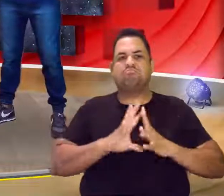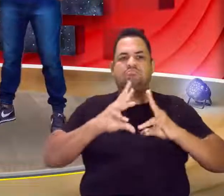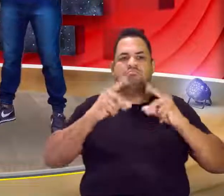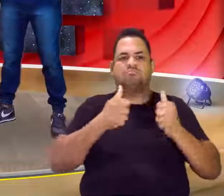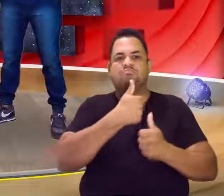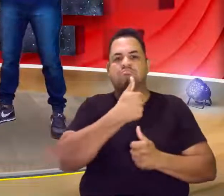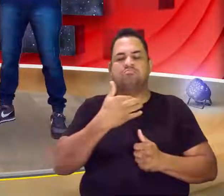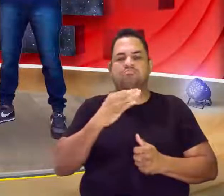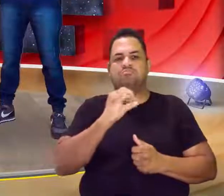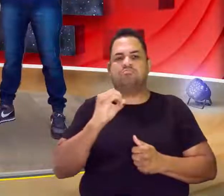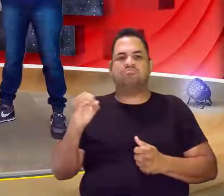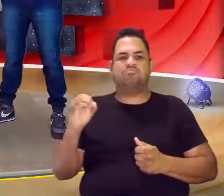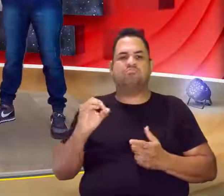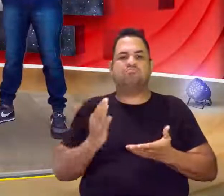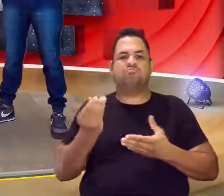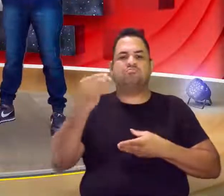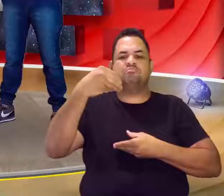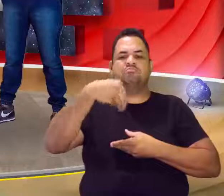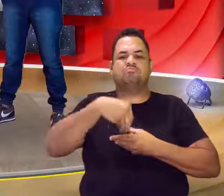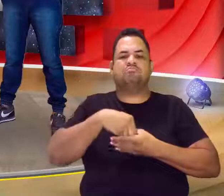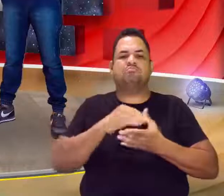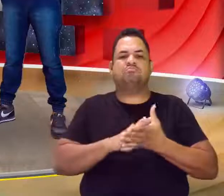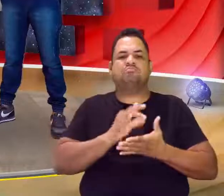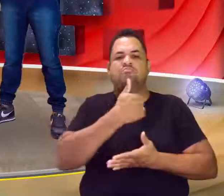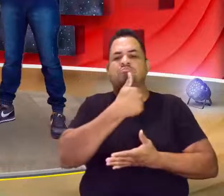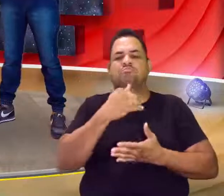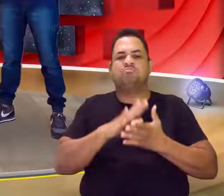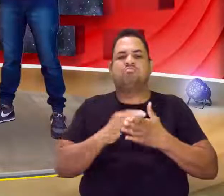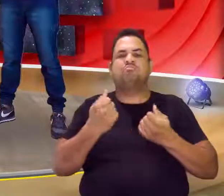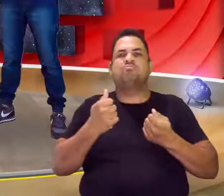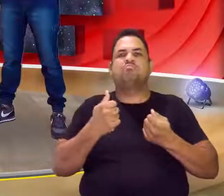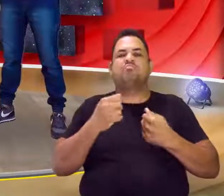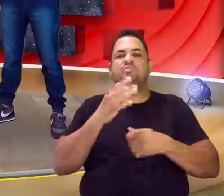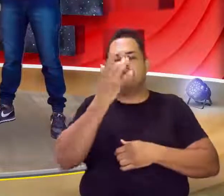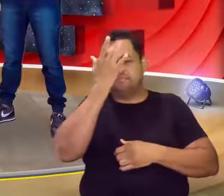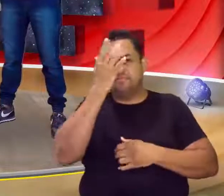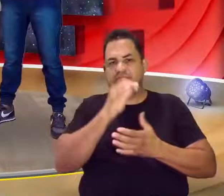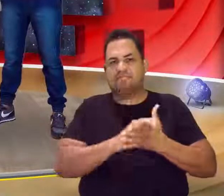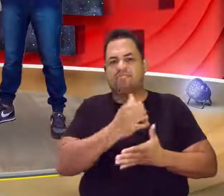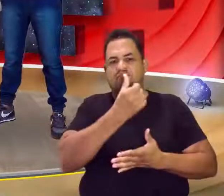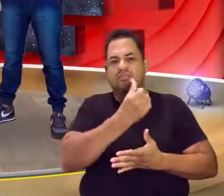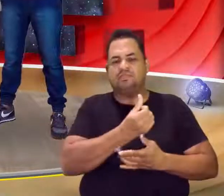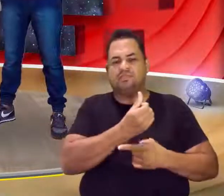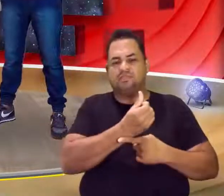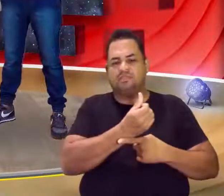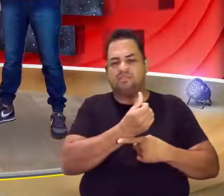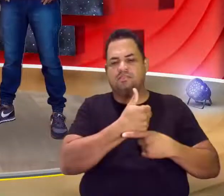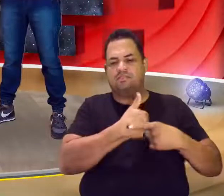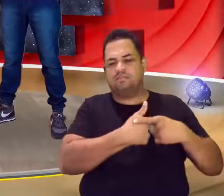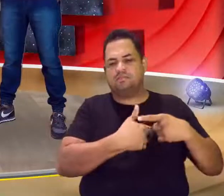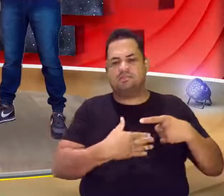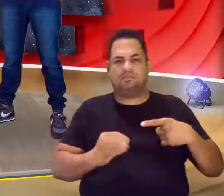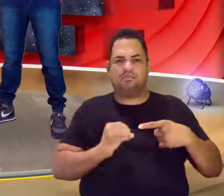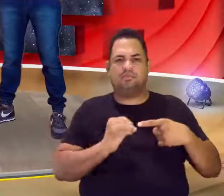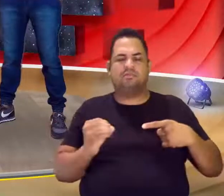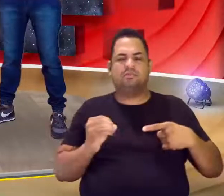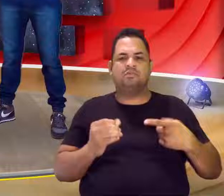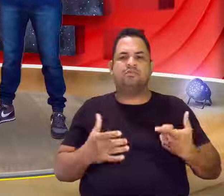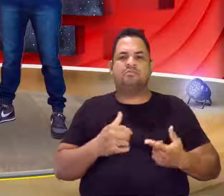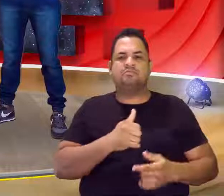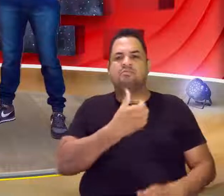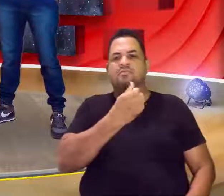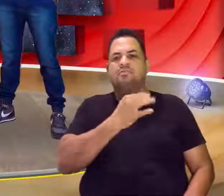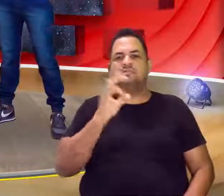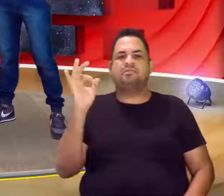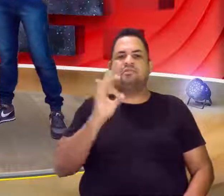todo, né? E aí dentro desse 100 fica muito mais fácil, porque, por exemplo, 6% É 6. é 6, né?